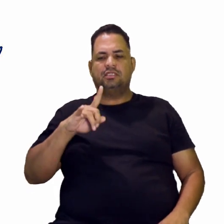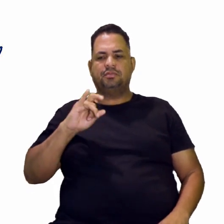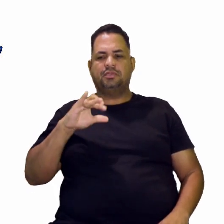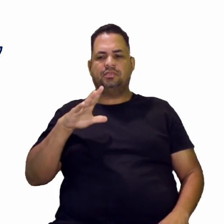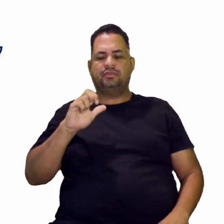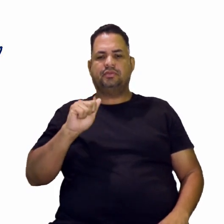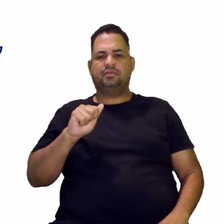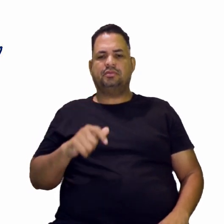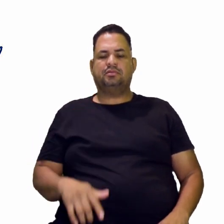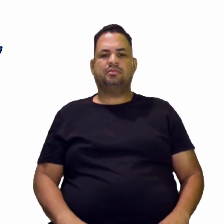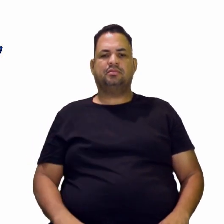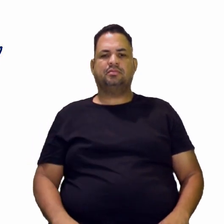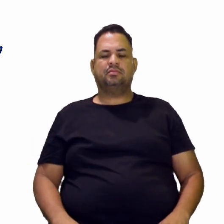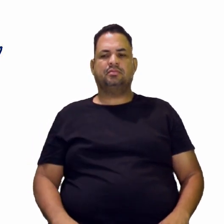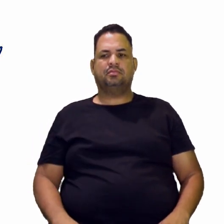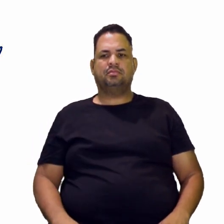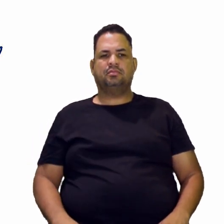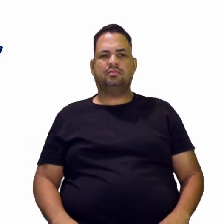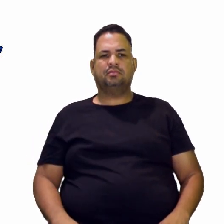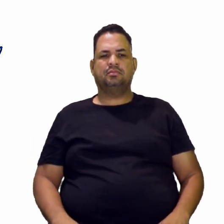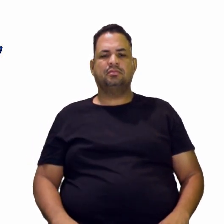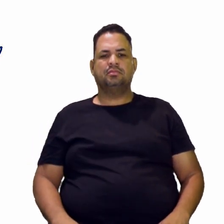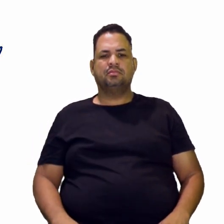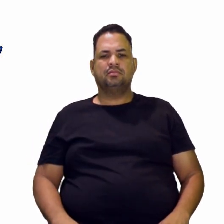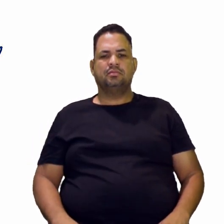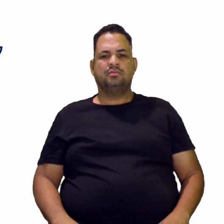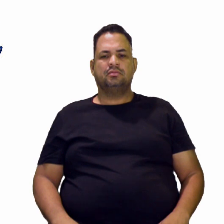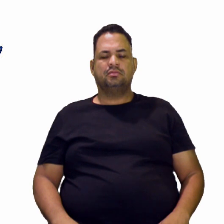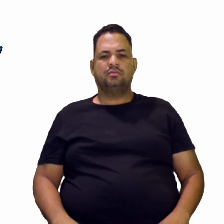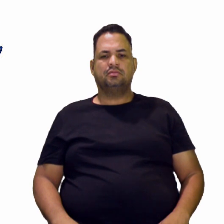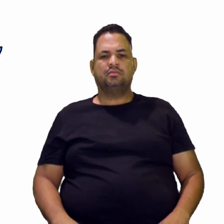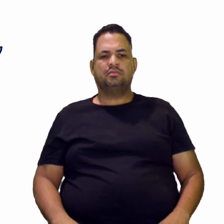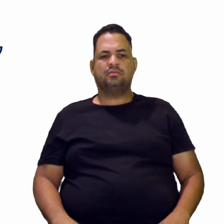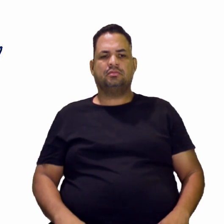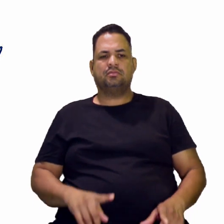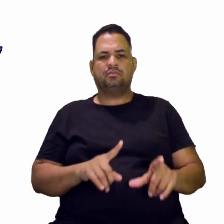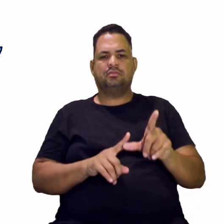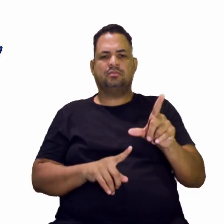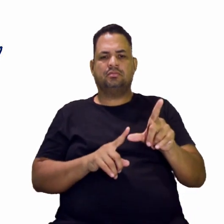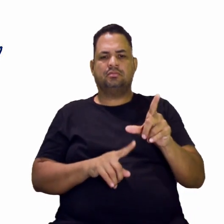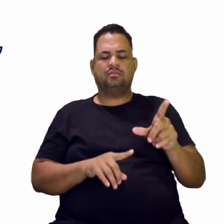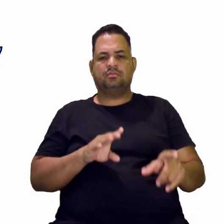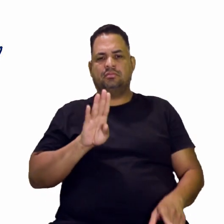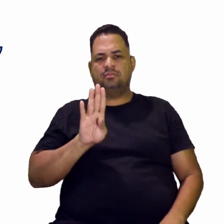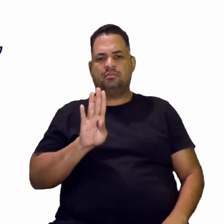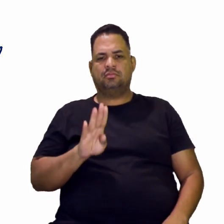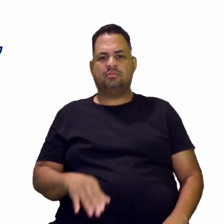interespecífica. O que é a competição? Se vocês prestarem atenção aqui, na letra B tem